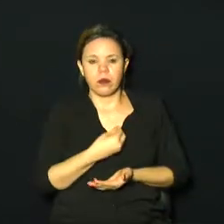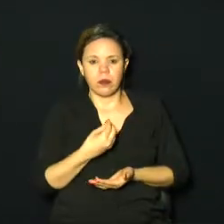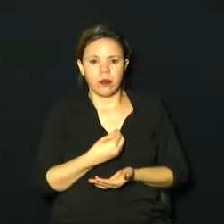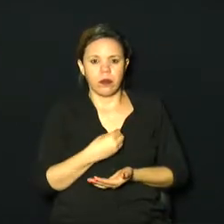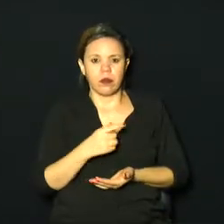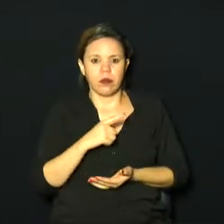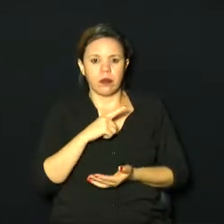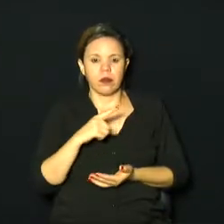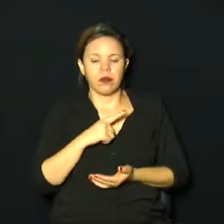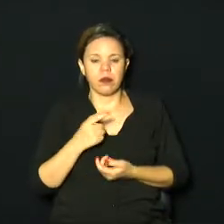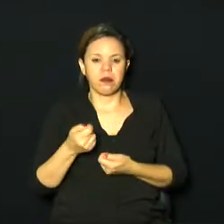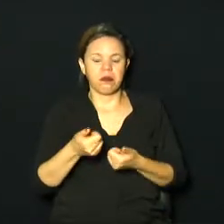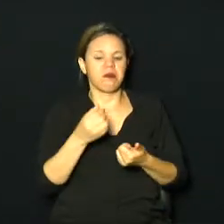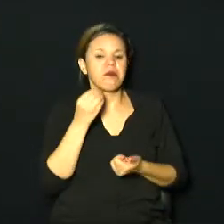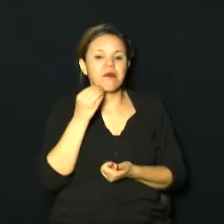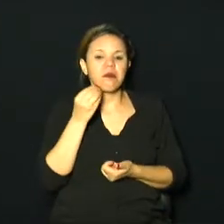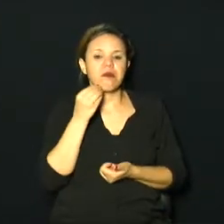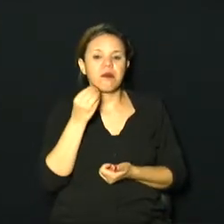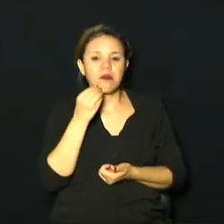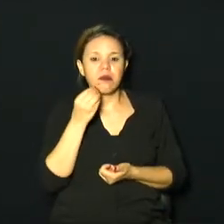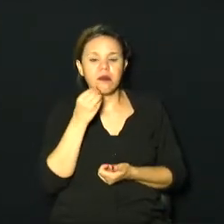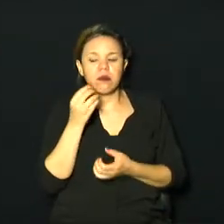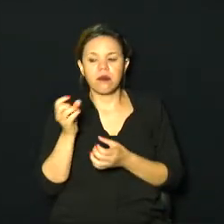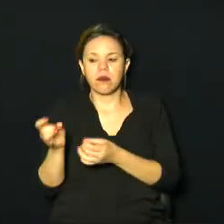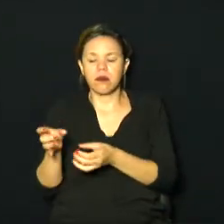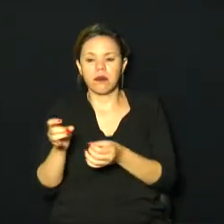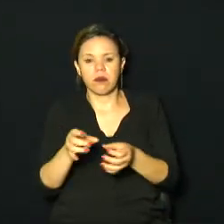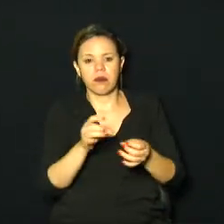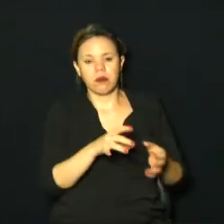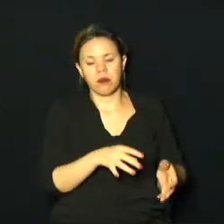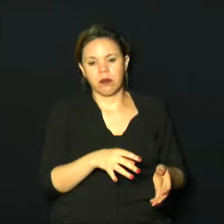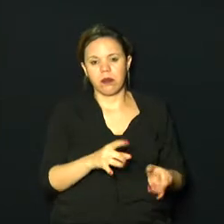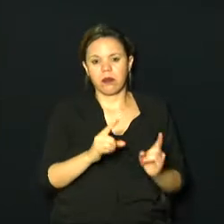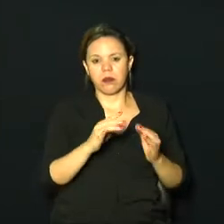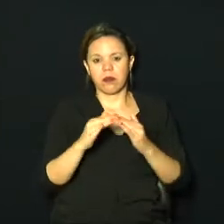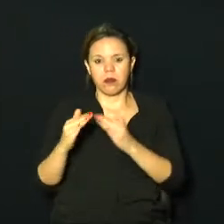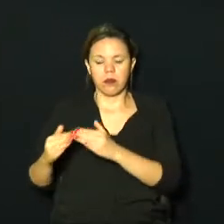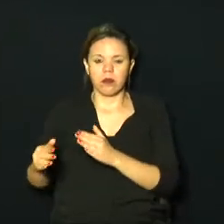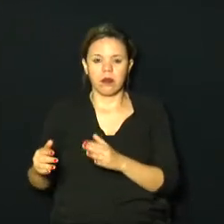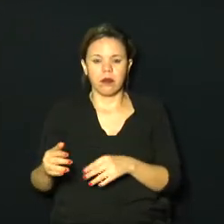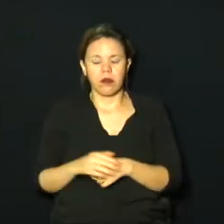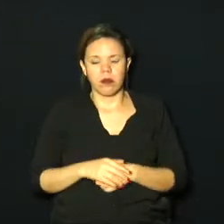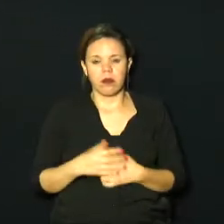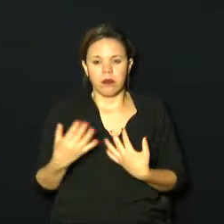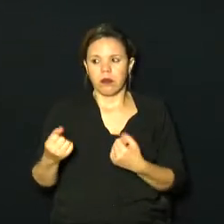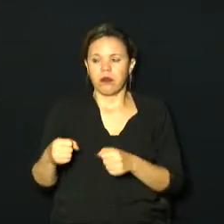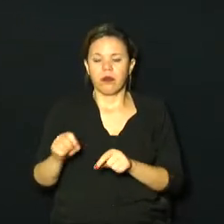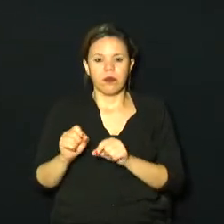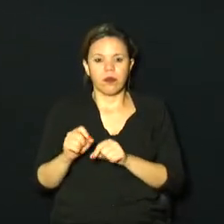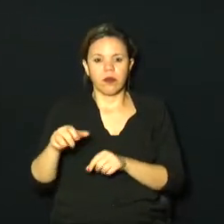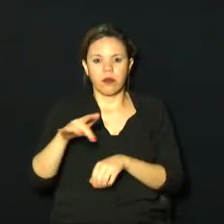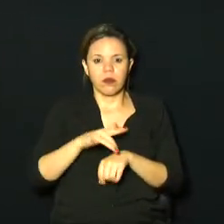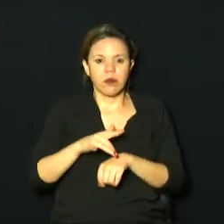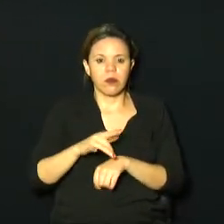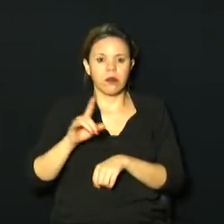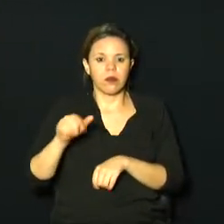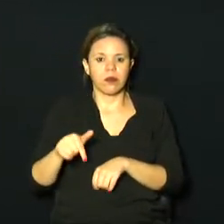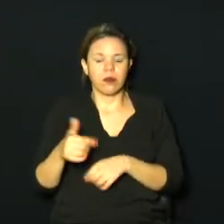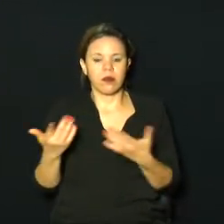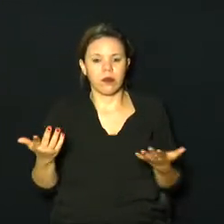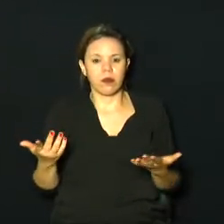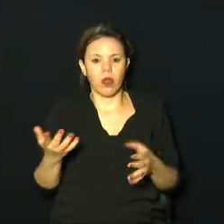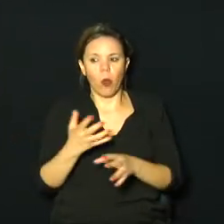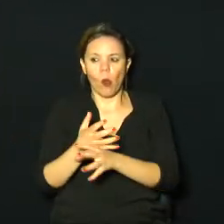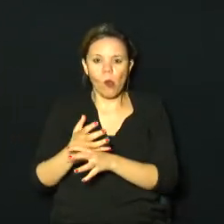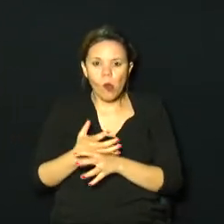onde privilegia a especulação imobiliária, privilegia uma legitimação do absurdo que é os vazios